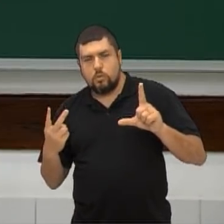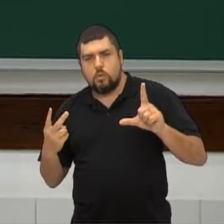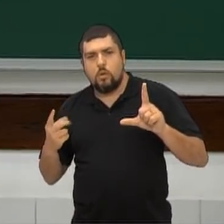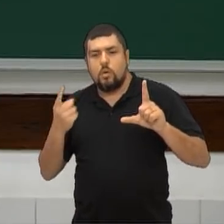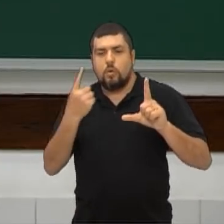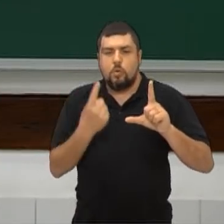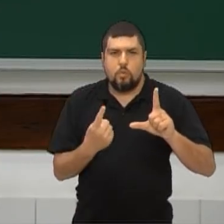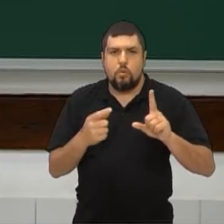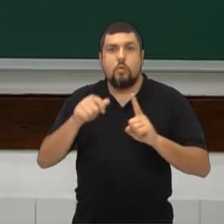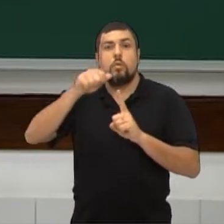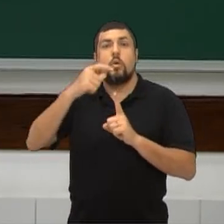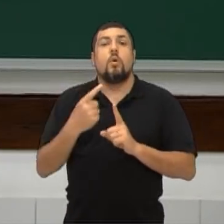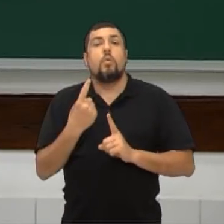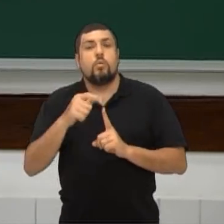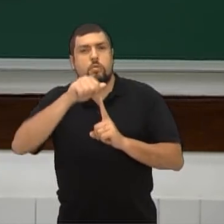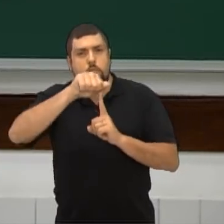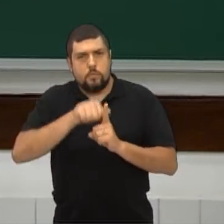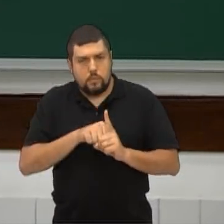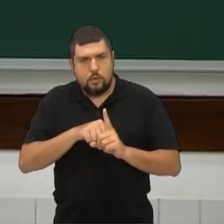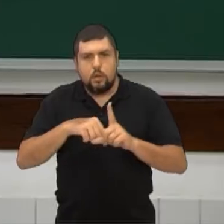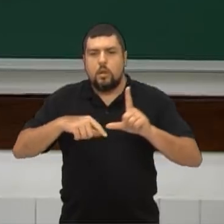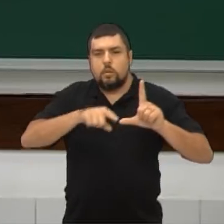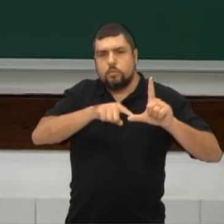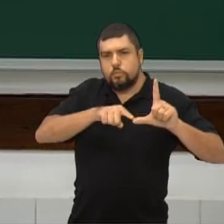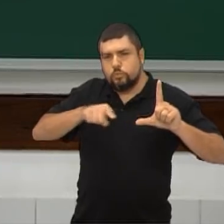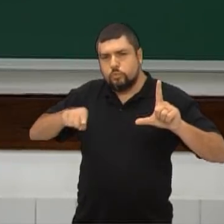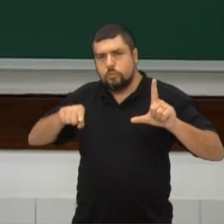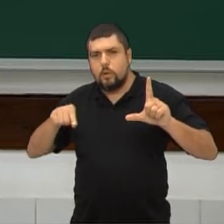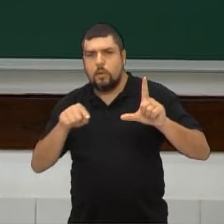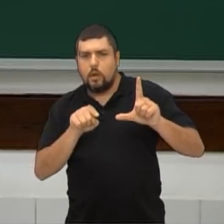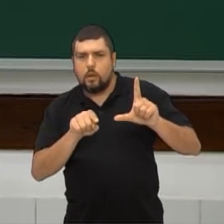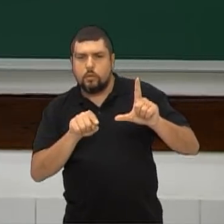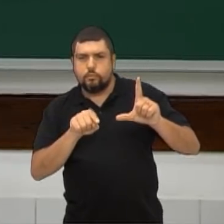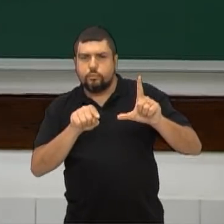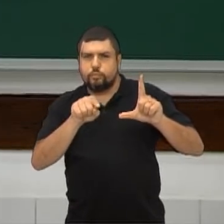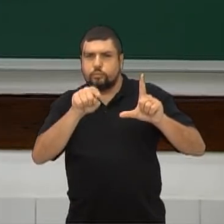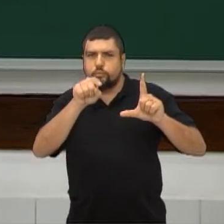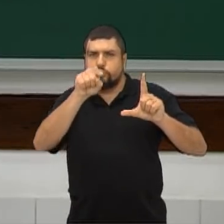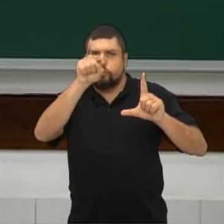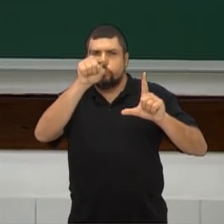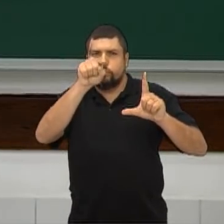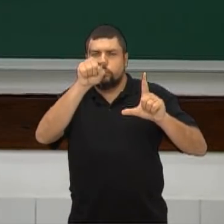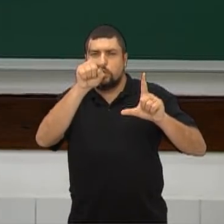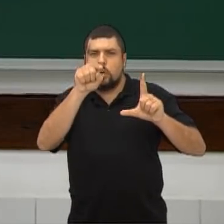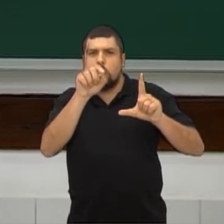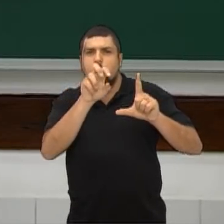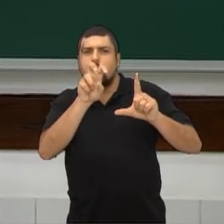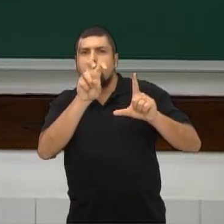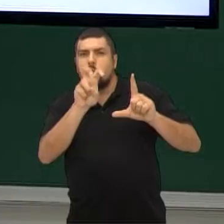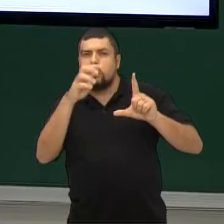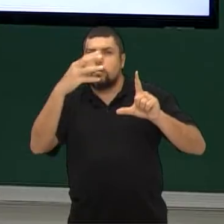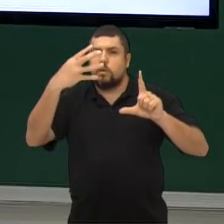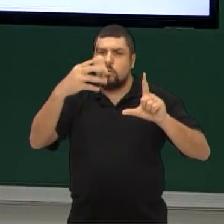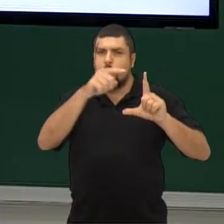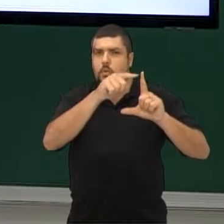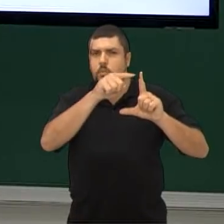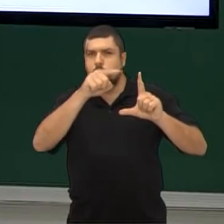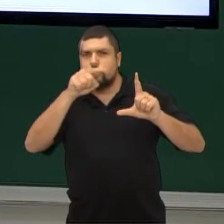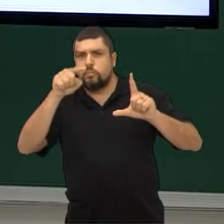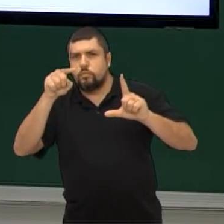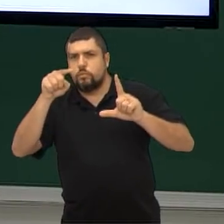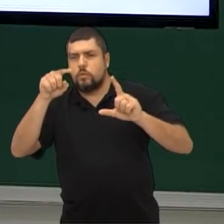e subir verticalmente até os 54. Reparem de novo, quase no meio entre 50